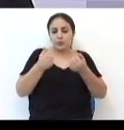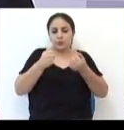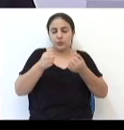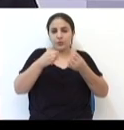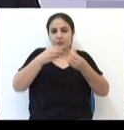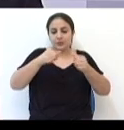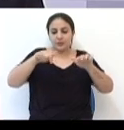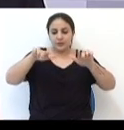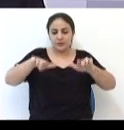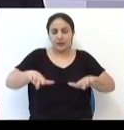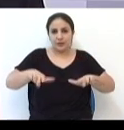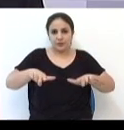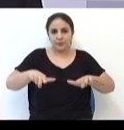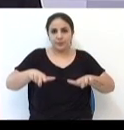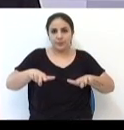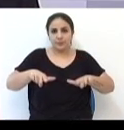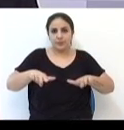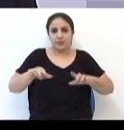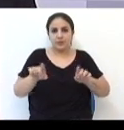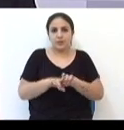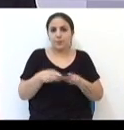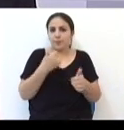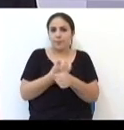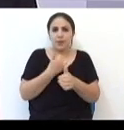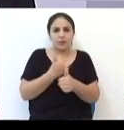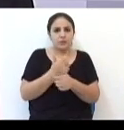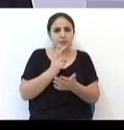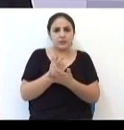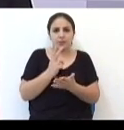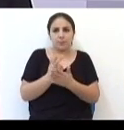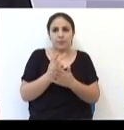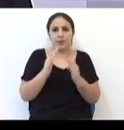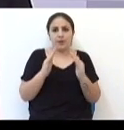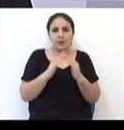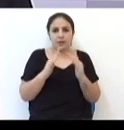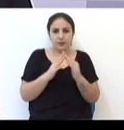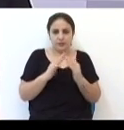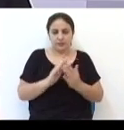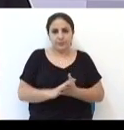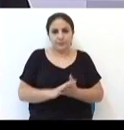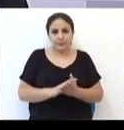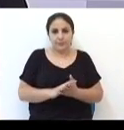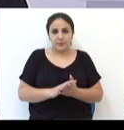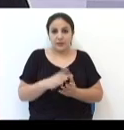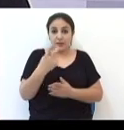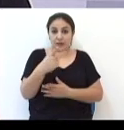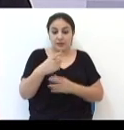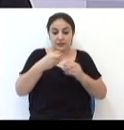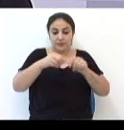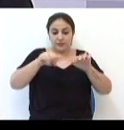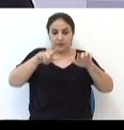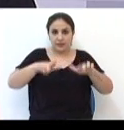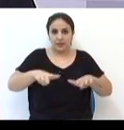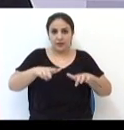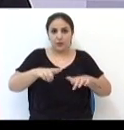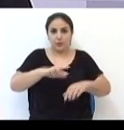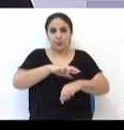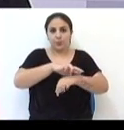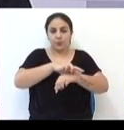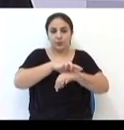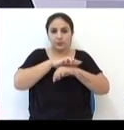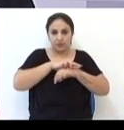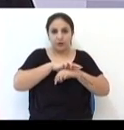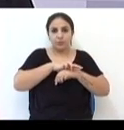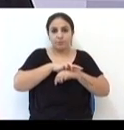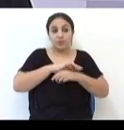principalmente nos bairros. Esses terrenos eles ficam sempre próximos a casas, né? Então esses terrenos, por ser um